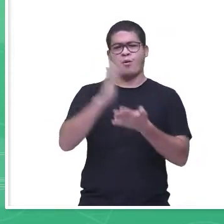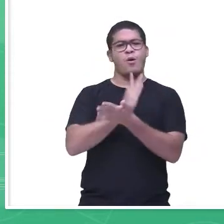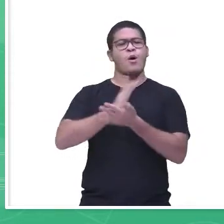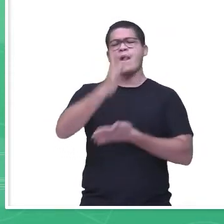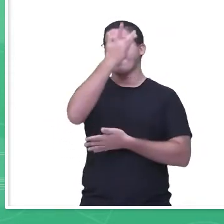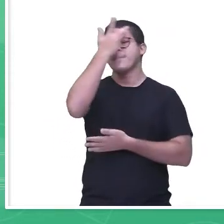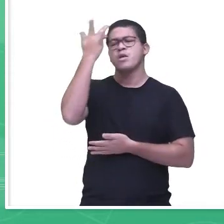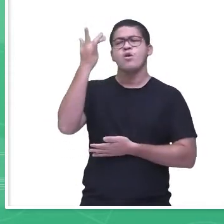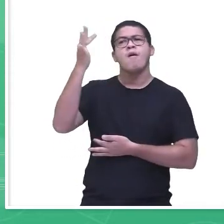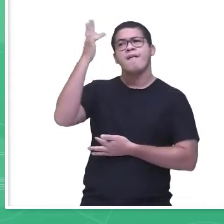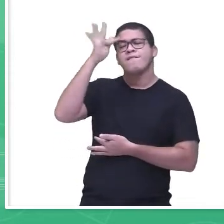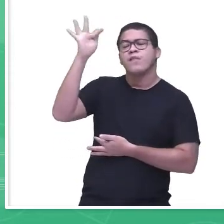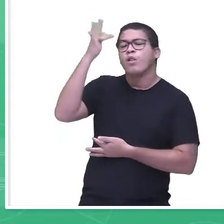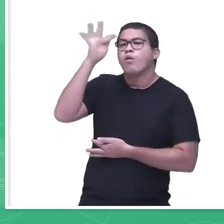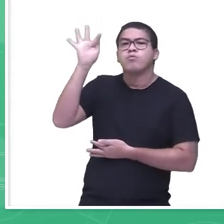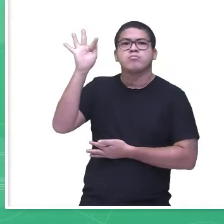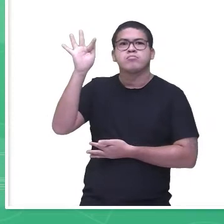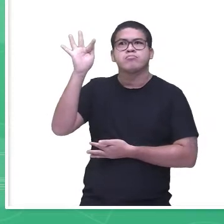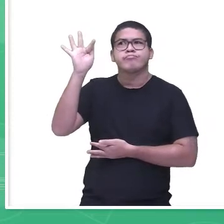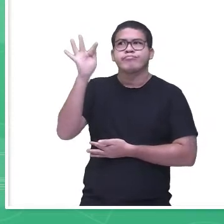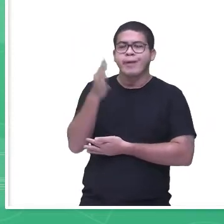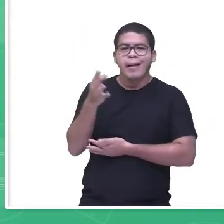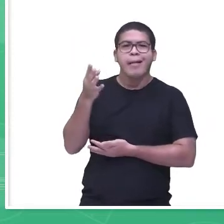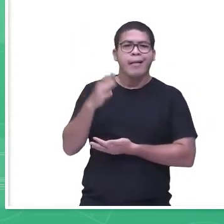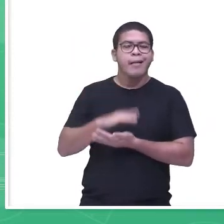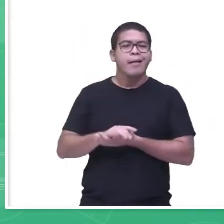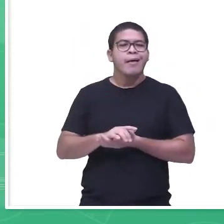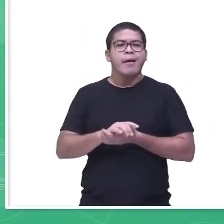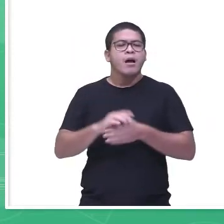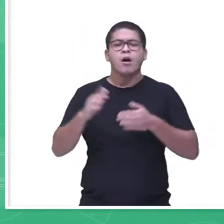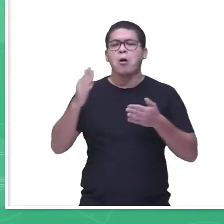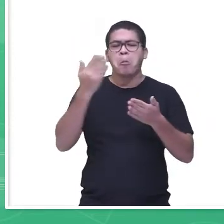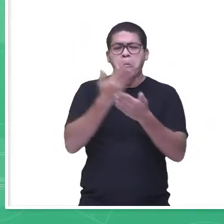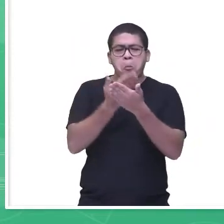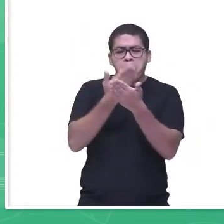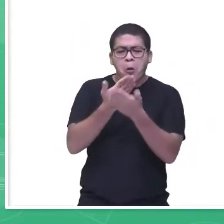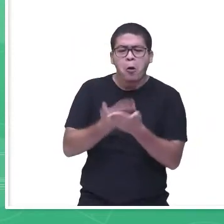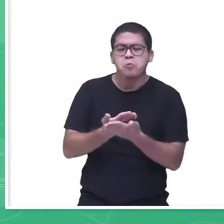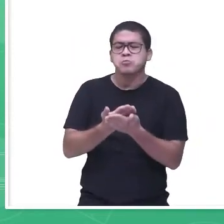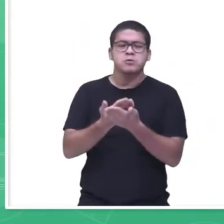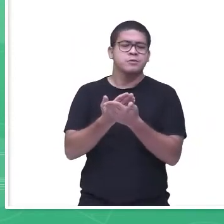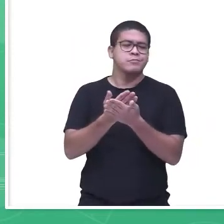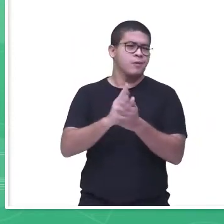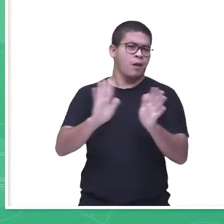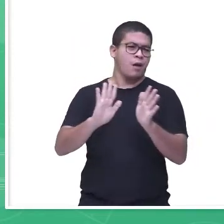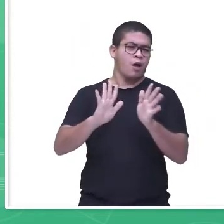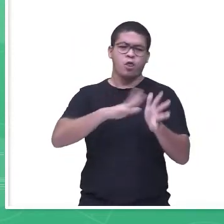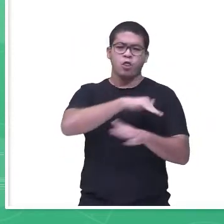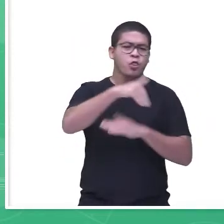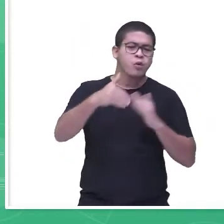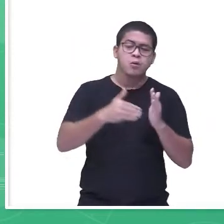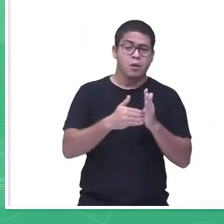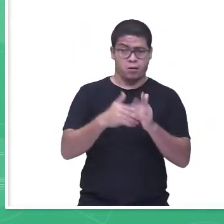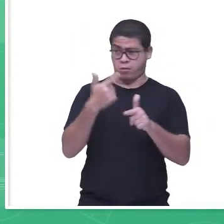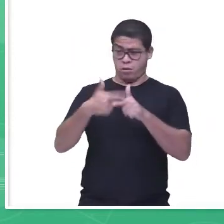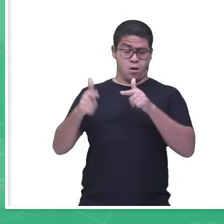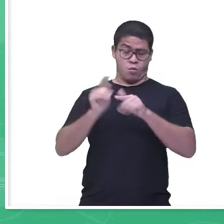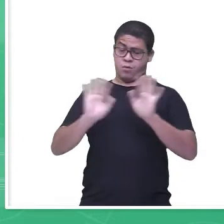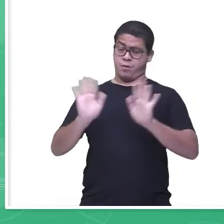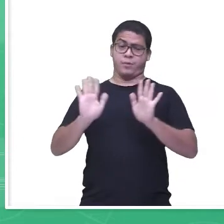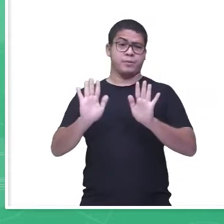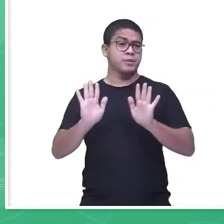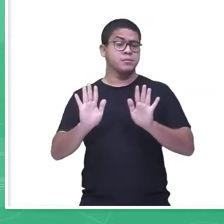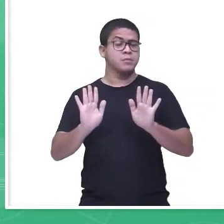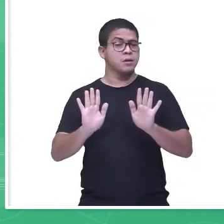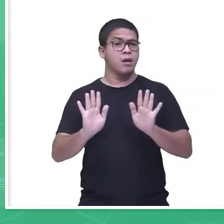mundo é teólogo, né? Todo mundo sabe um pouco de tudo. Não tem problema, porque todos nós somos filósofos, isso